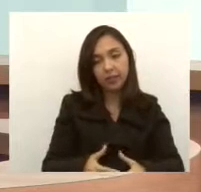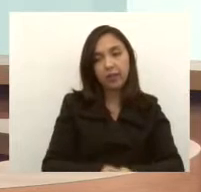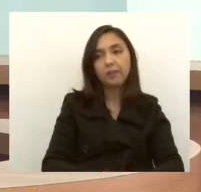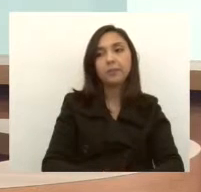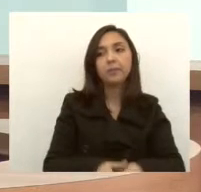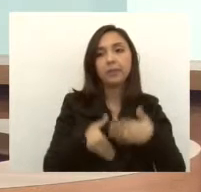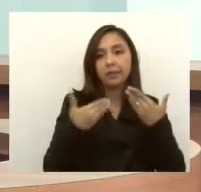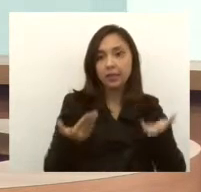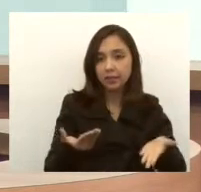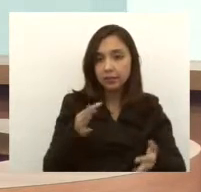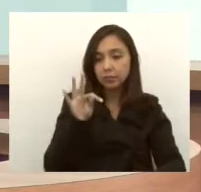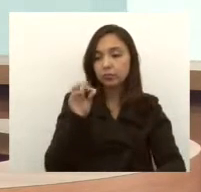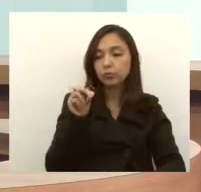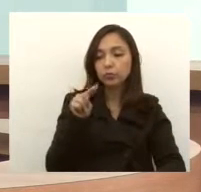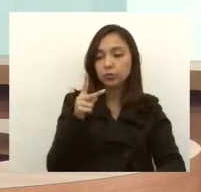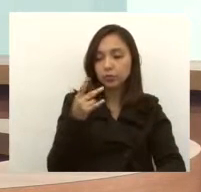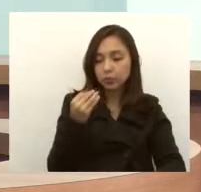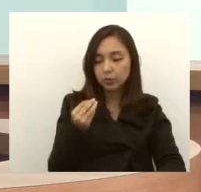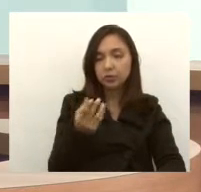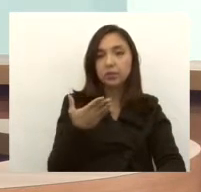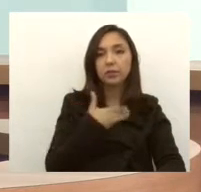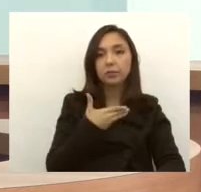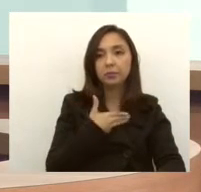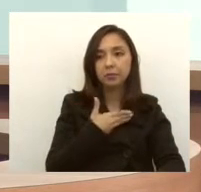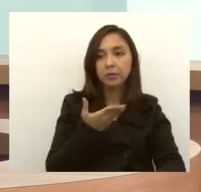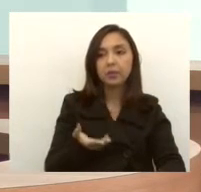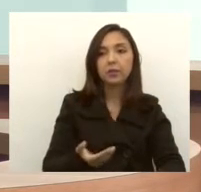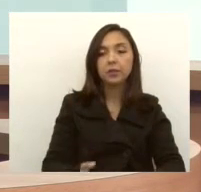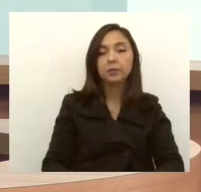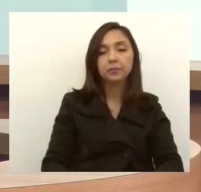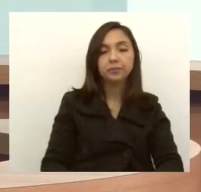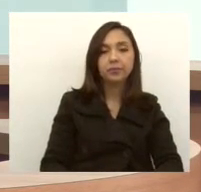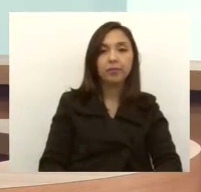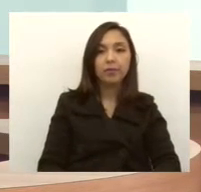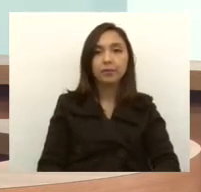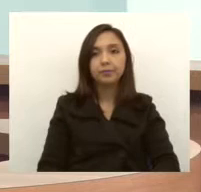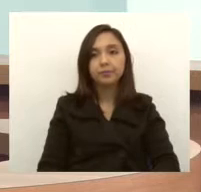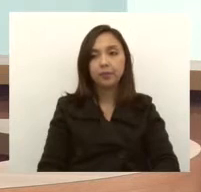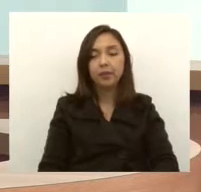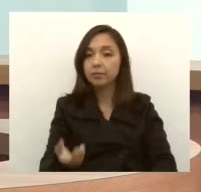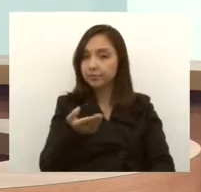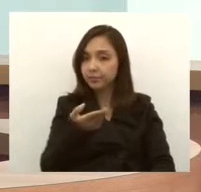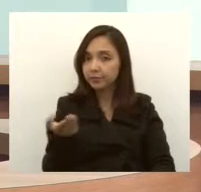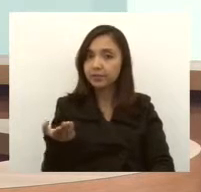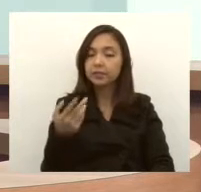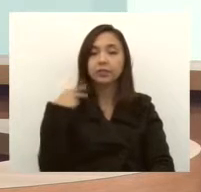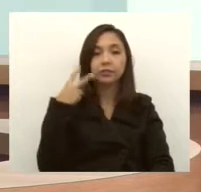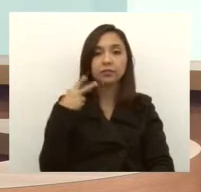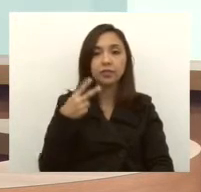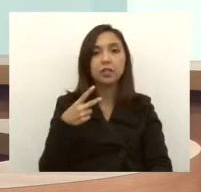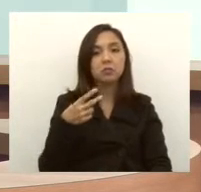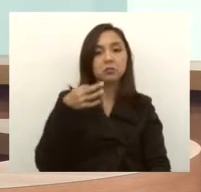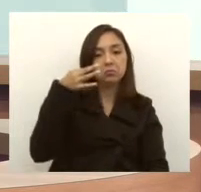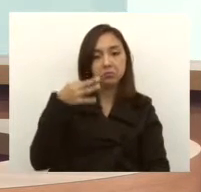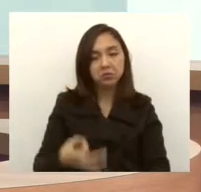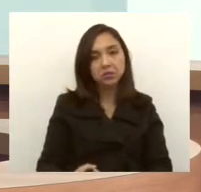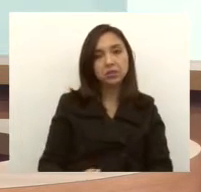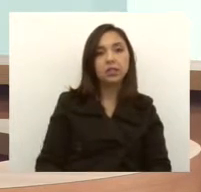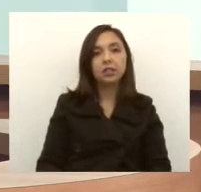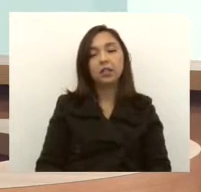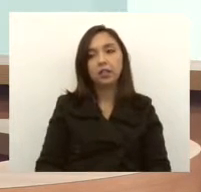Então, vereador Toninho Magalhães, meu querido Toninho Magalhães, Vossa Excelência, que é um vereador atuante,